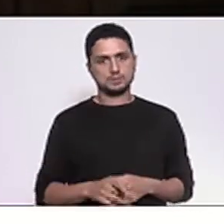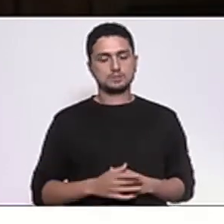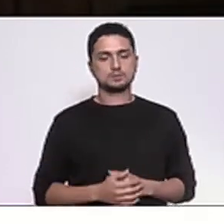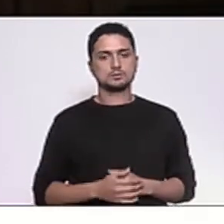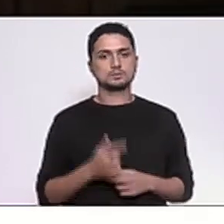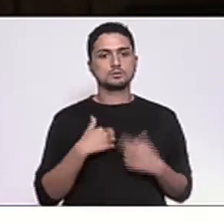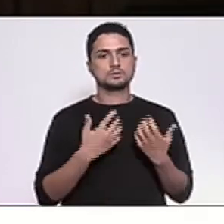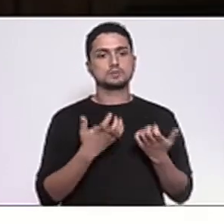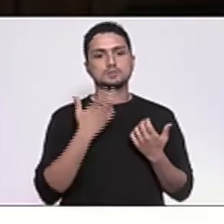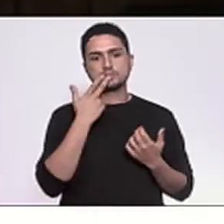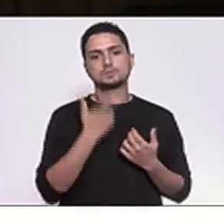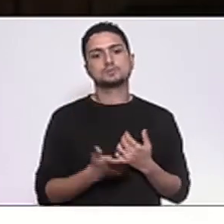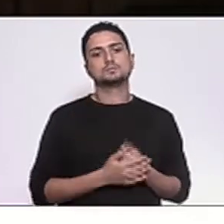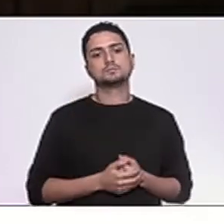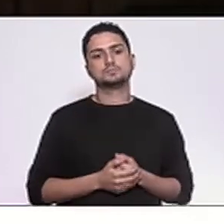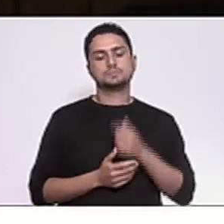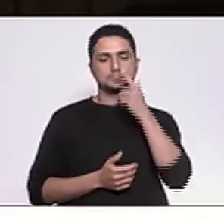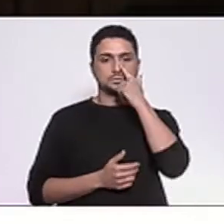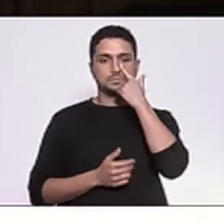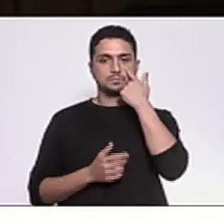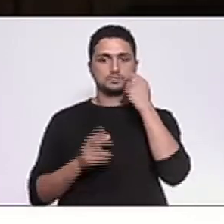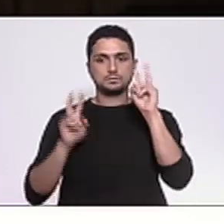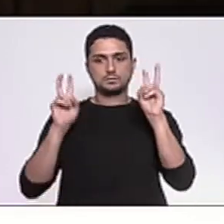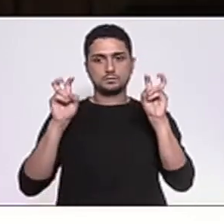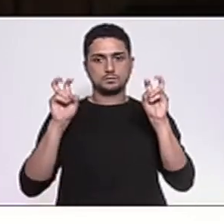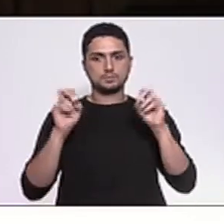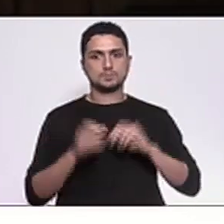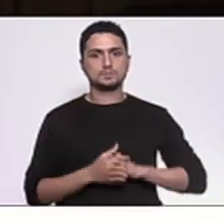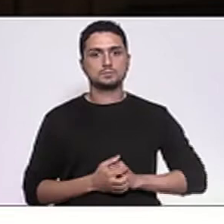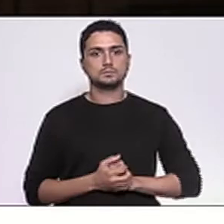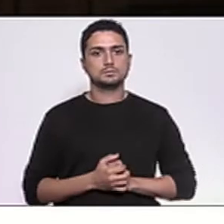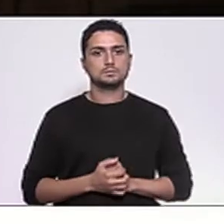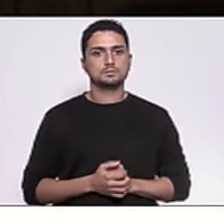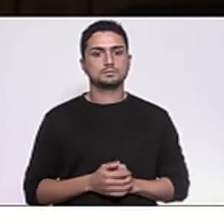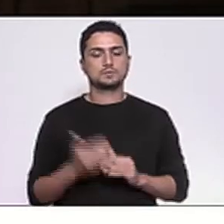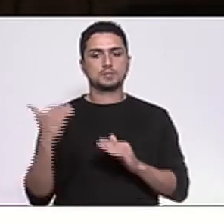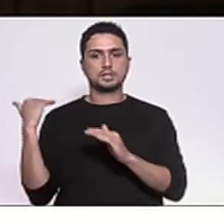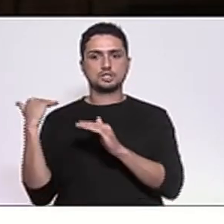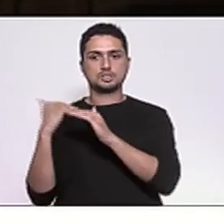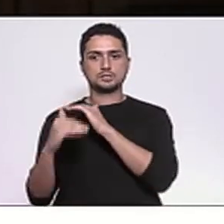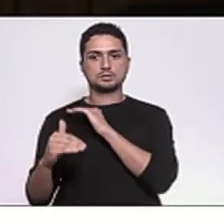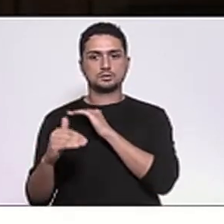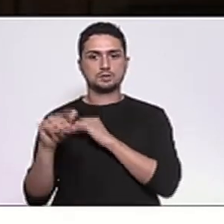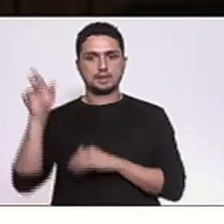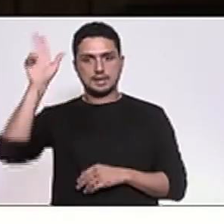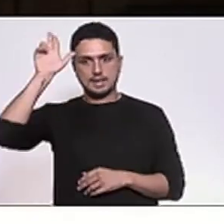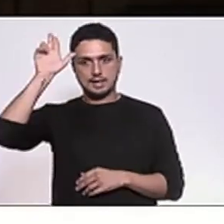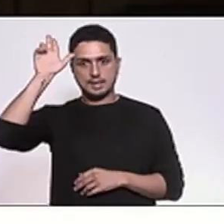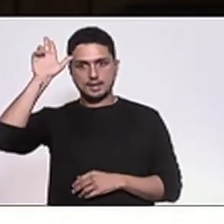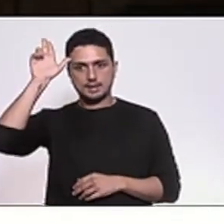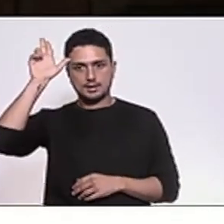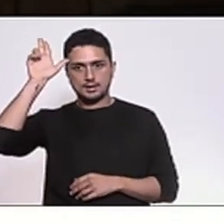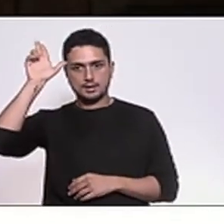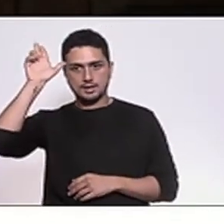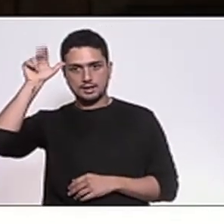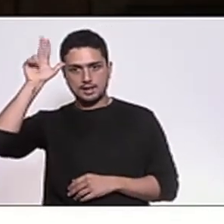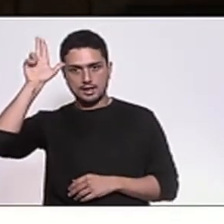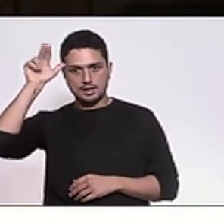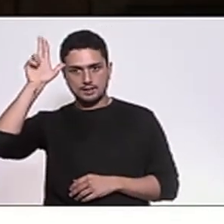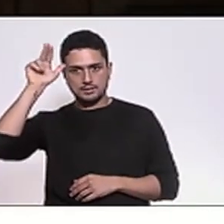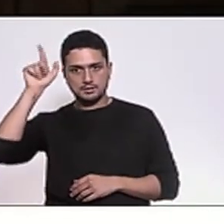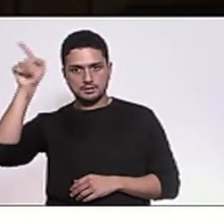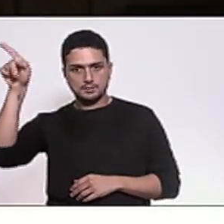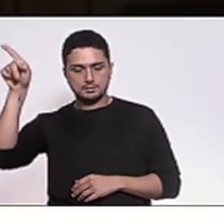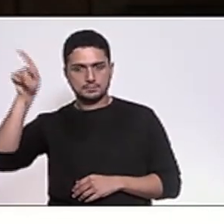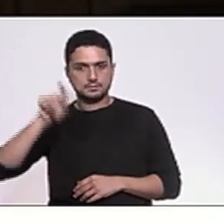queria dizer que em relação à estação do metrô da Gávea, houve uma